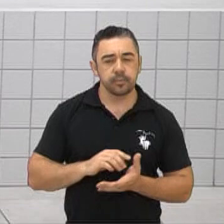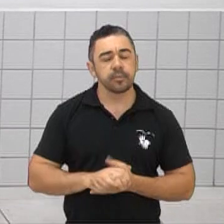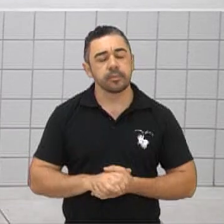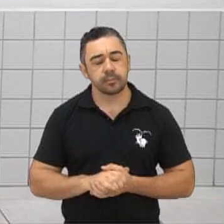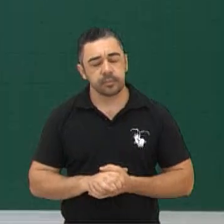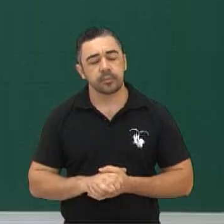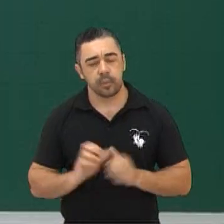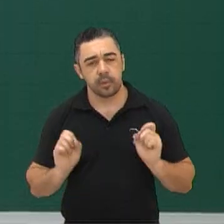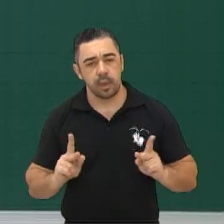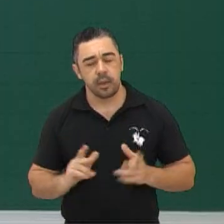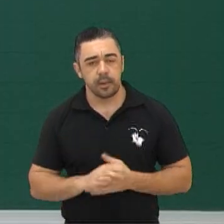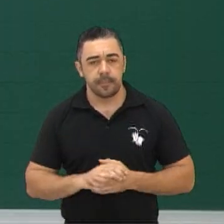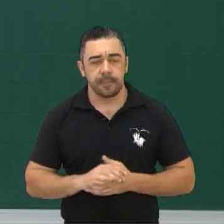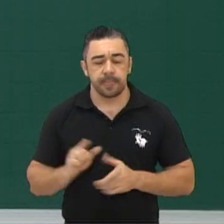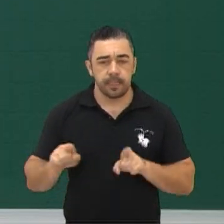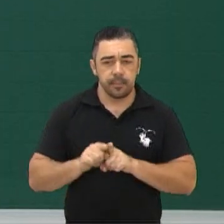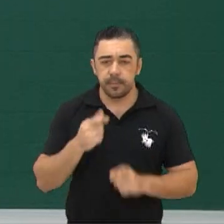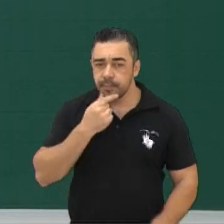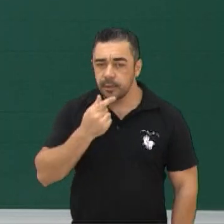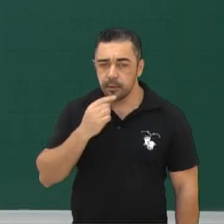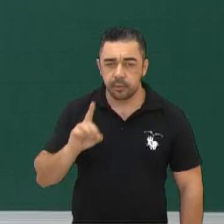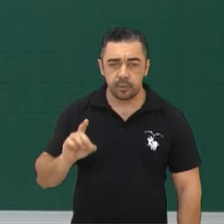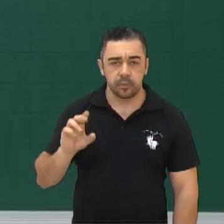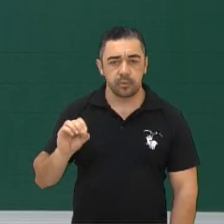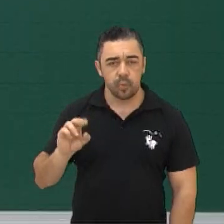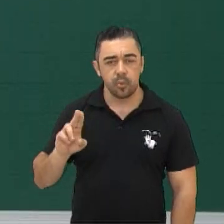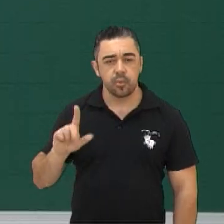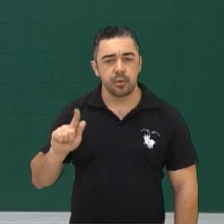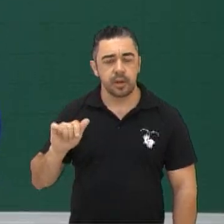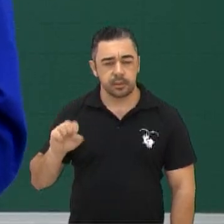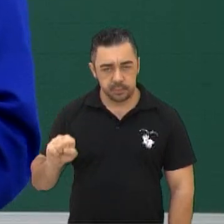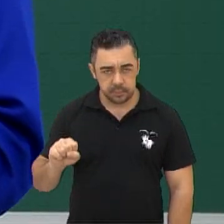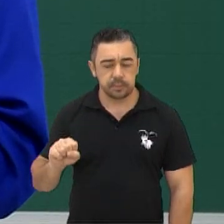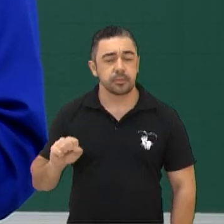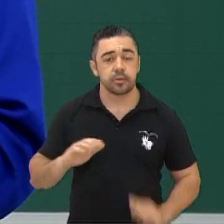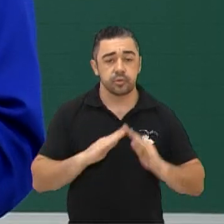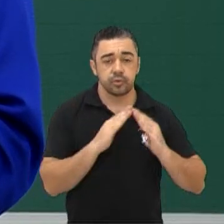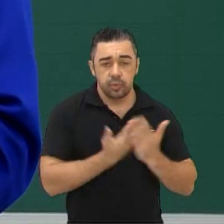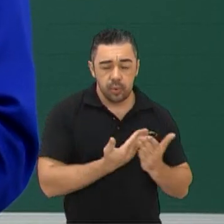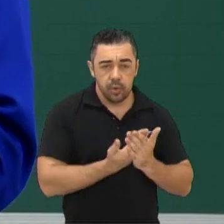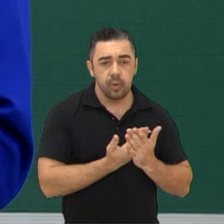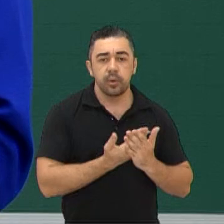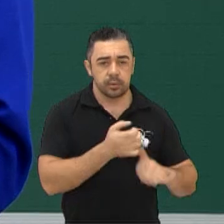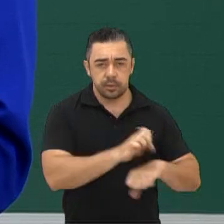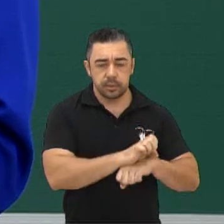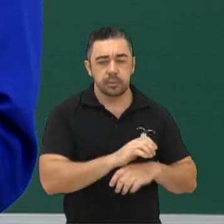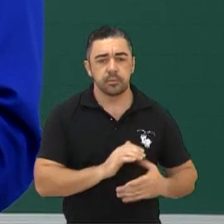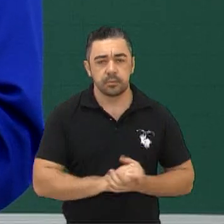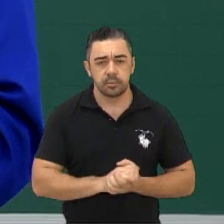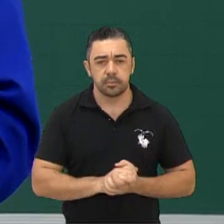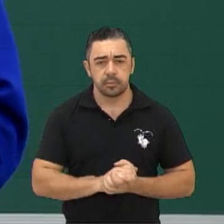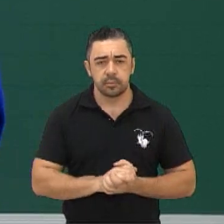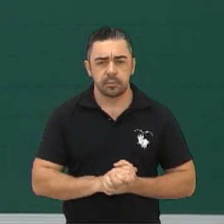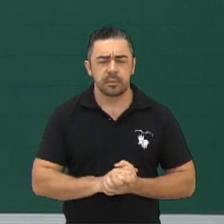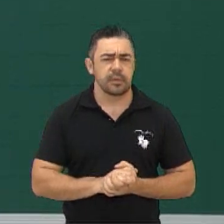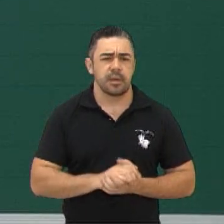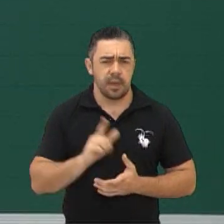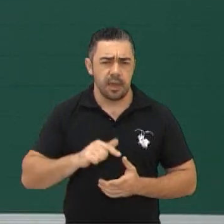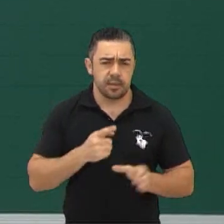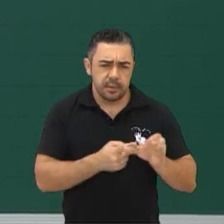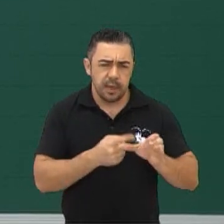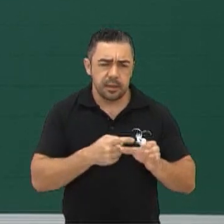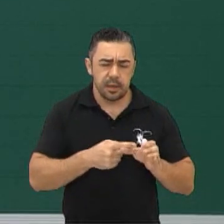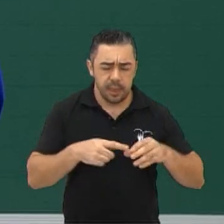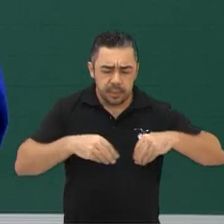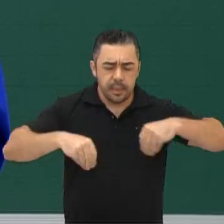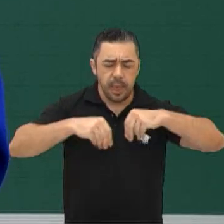Tá. O Douglas Rodrigues de Oliveira, Colégio Estadual James Patrick Clark, Terra Rica. Um abraço